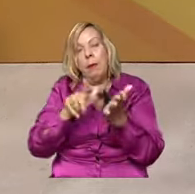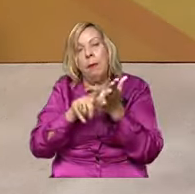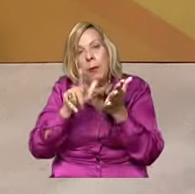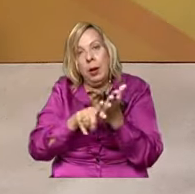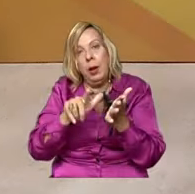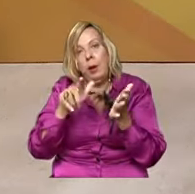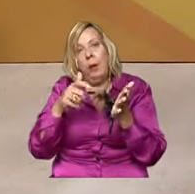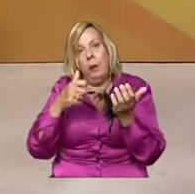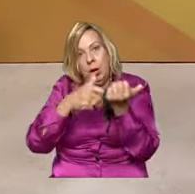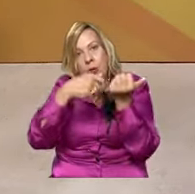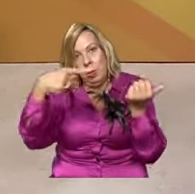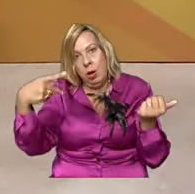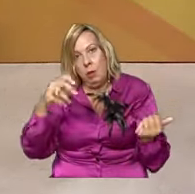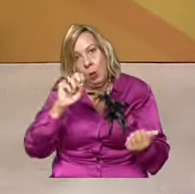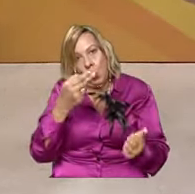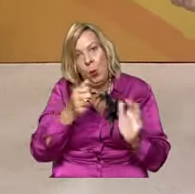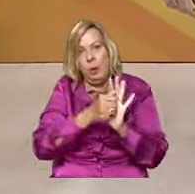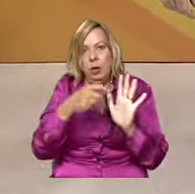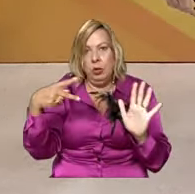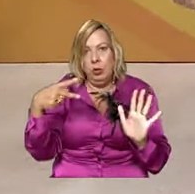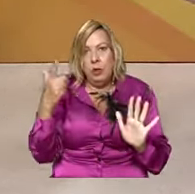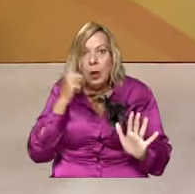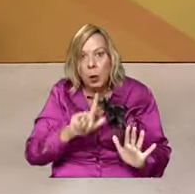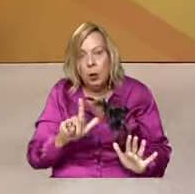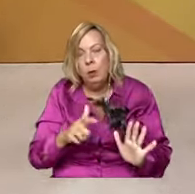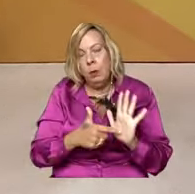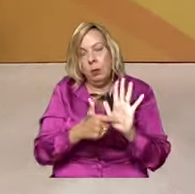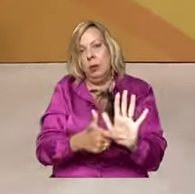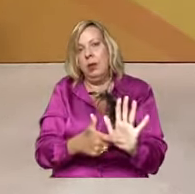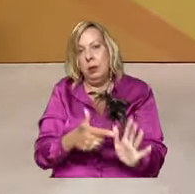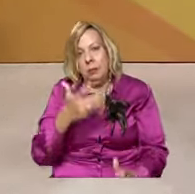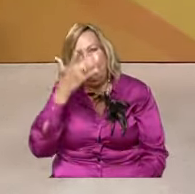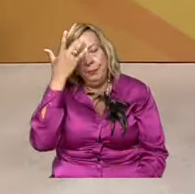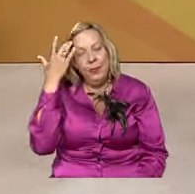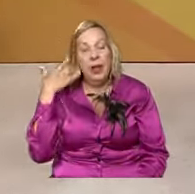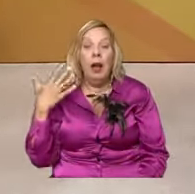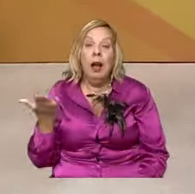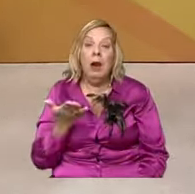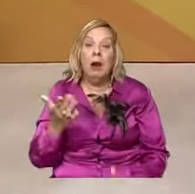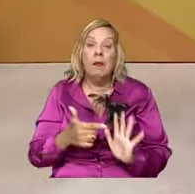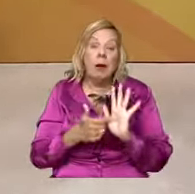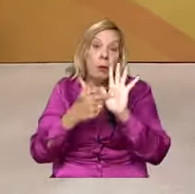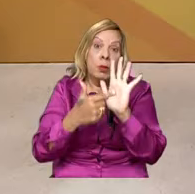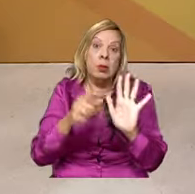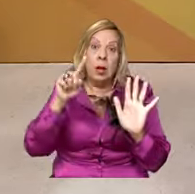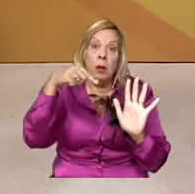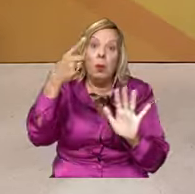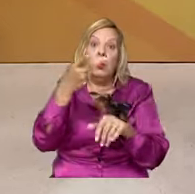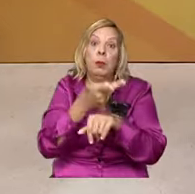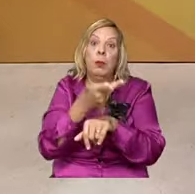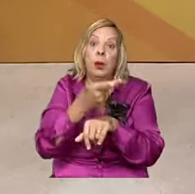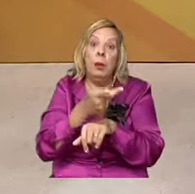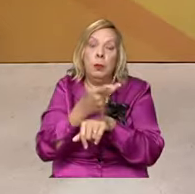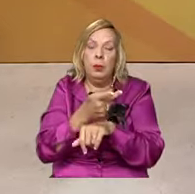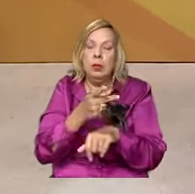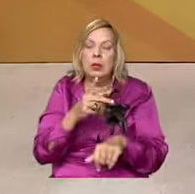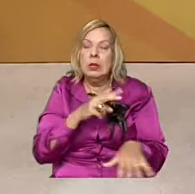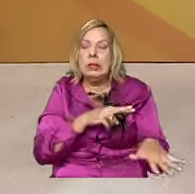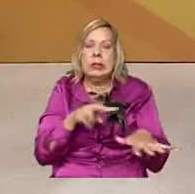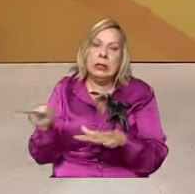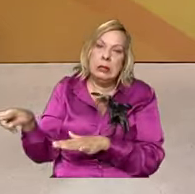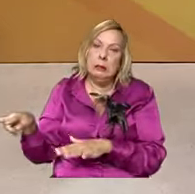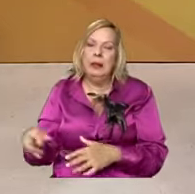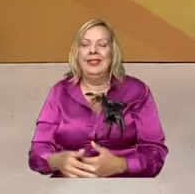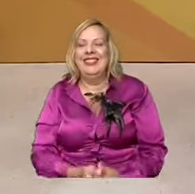ó, vem carro, vem, tem moto, tem din-din, tem iPhone, ufa,